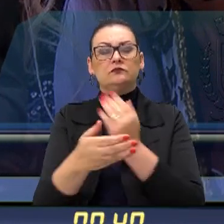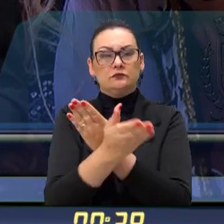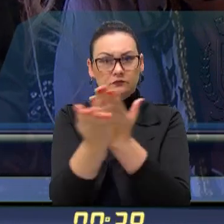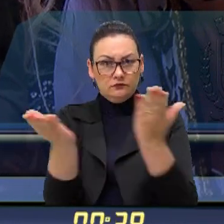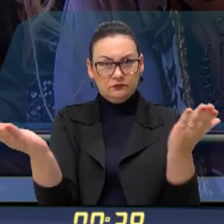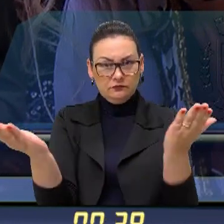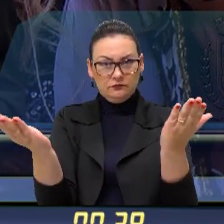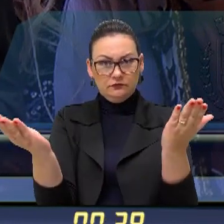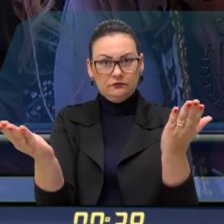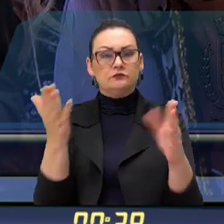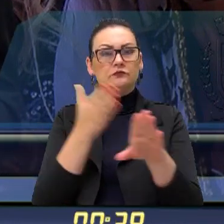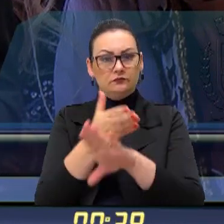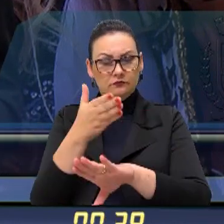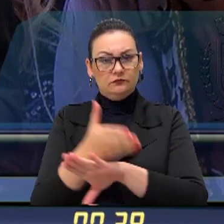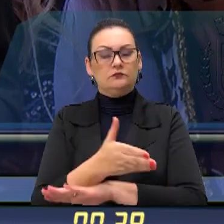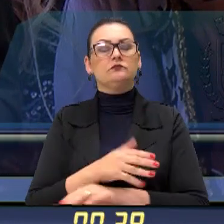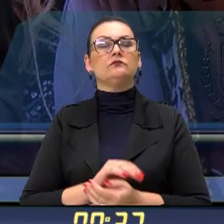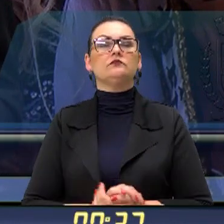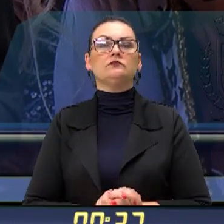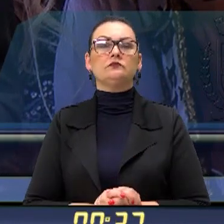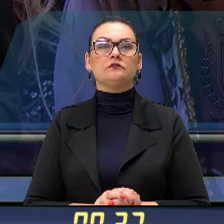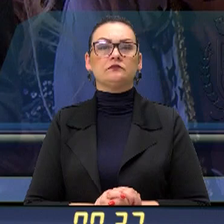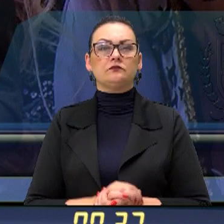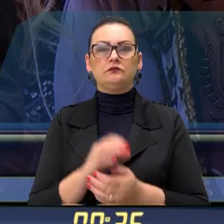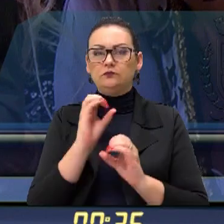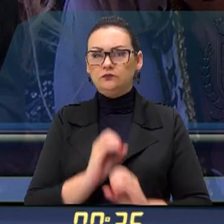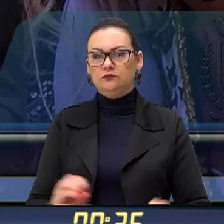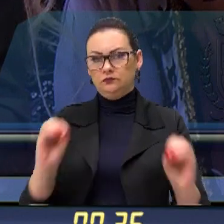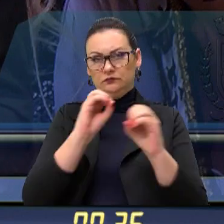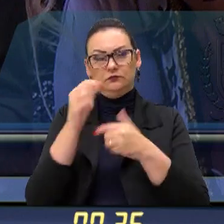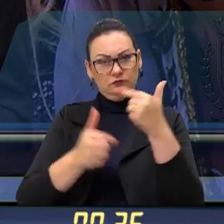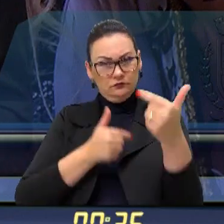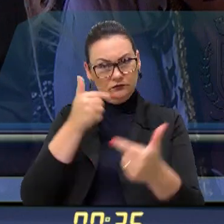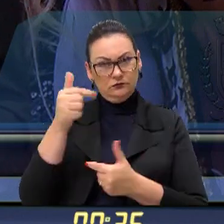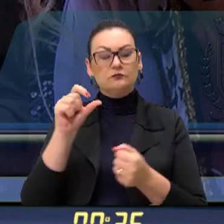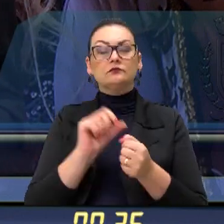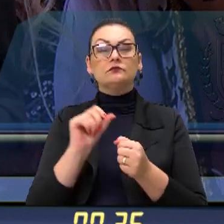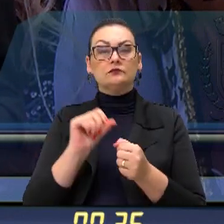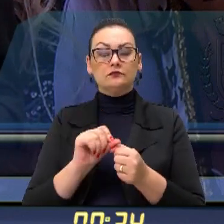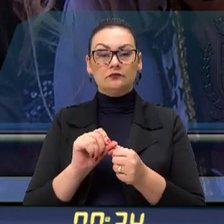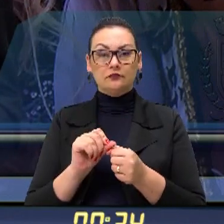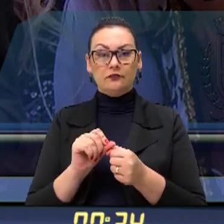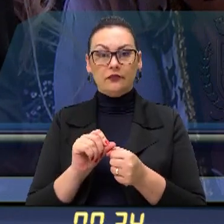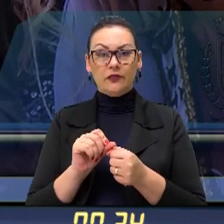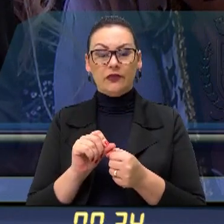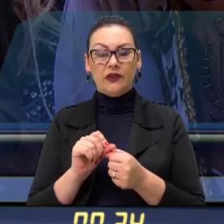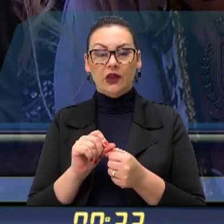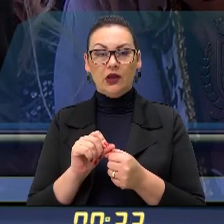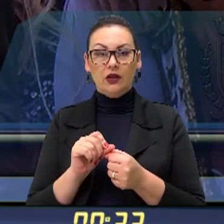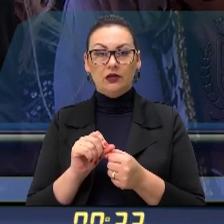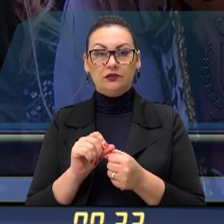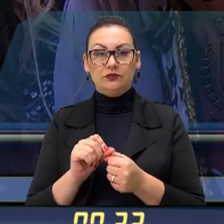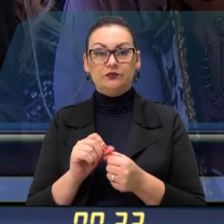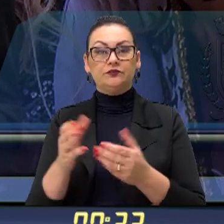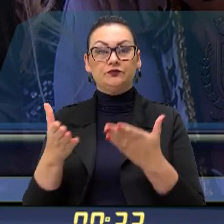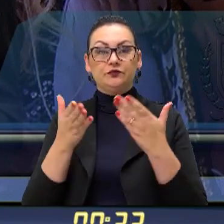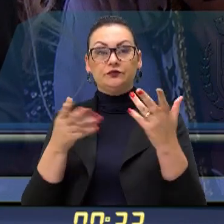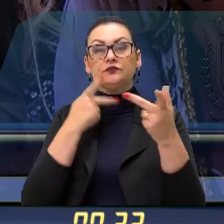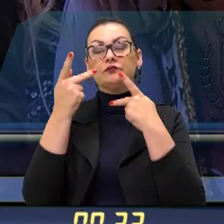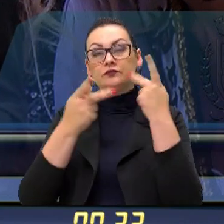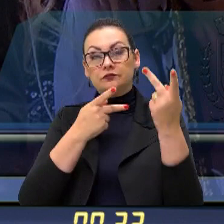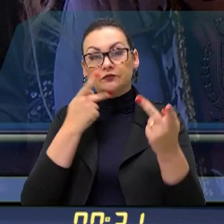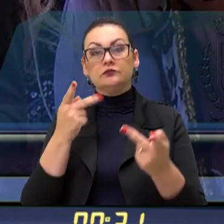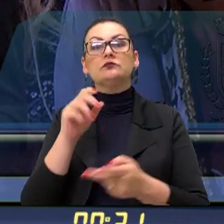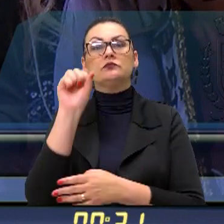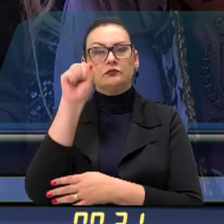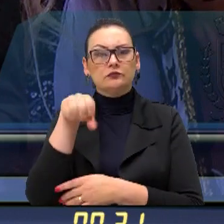e pela presença, pelo excelente trabalho que vocês vêm fazendo. E quero dizer que